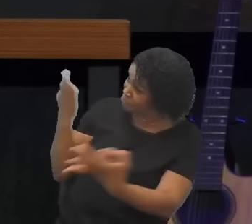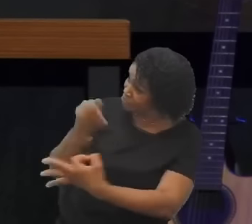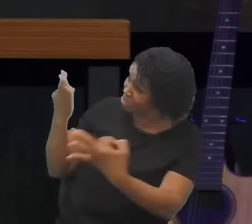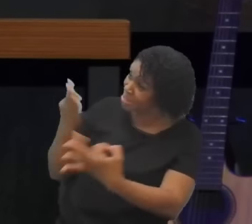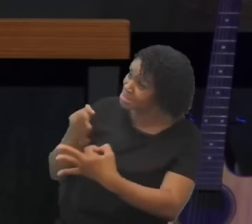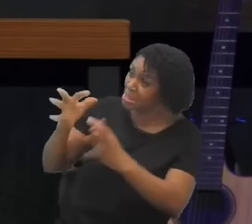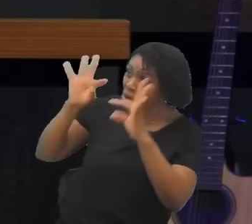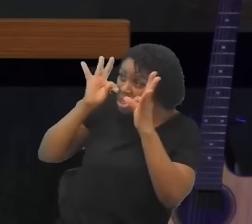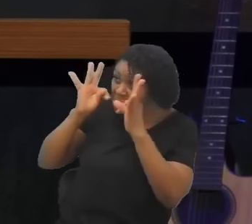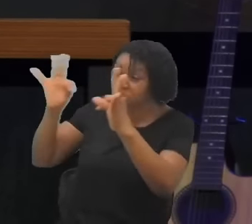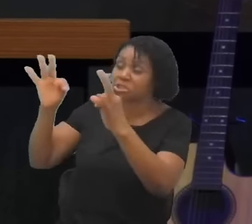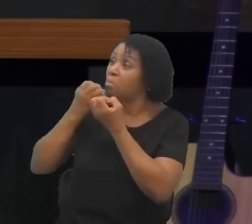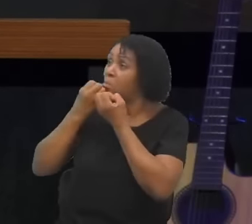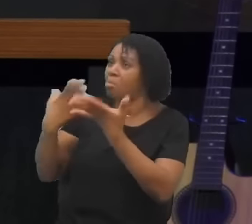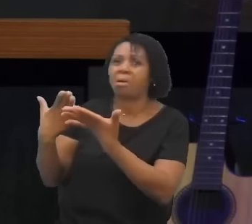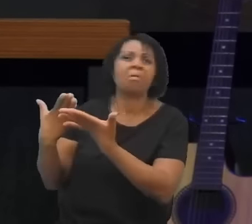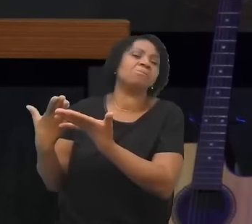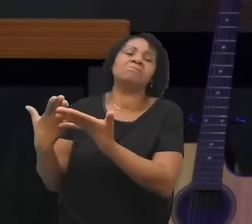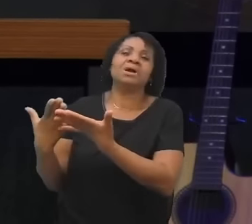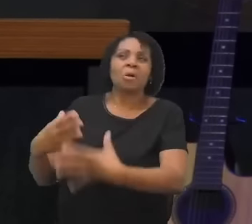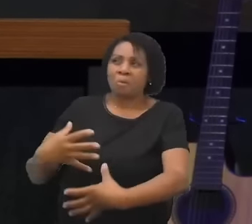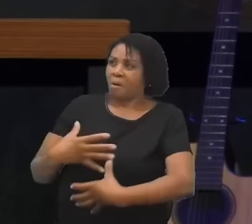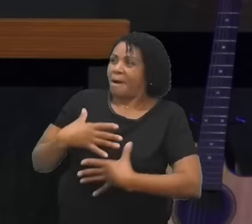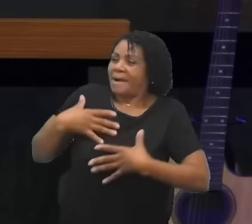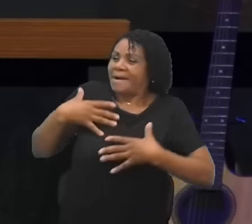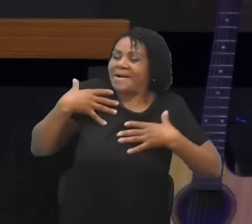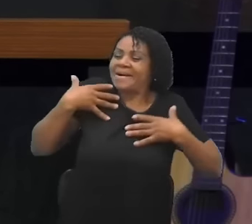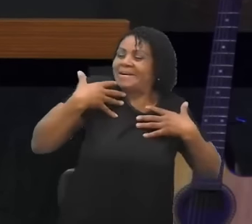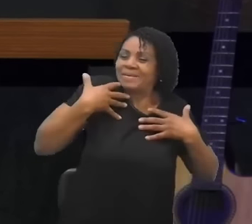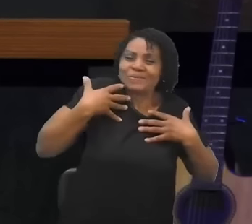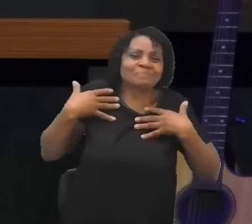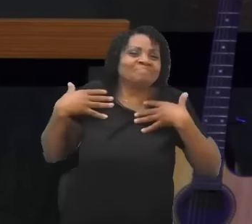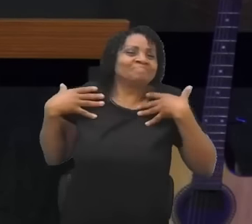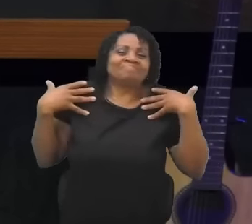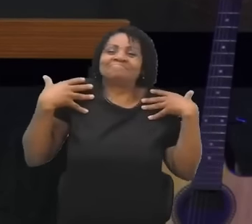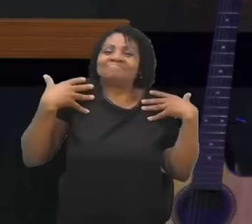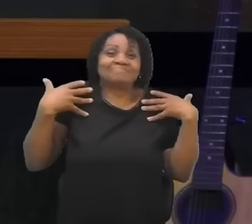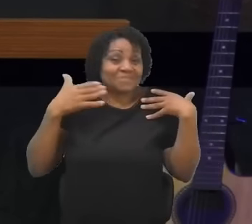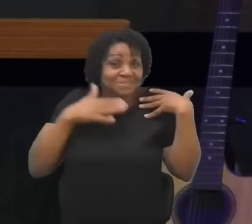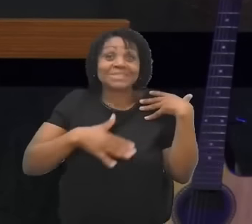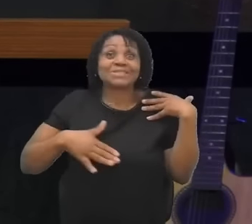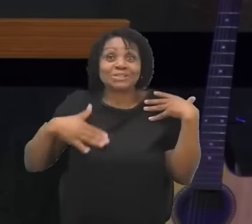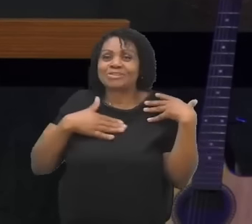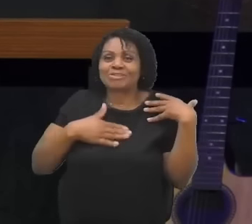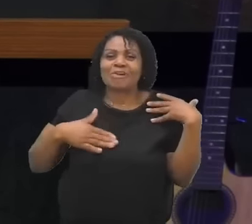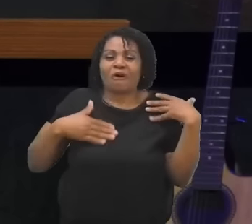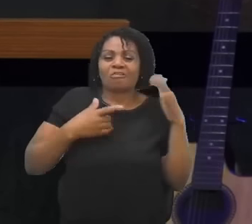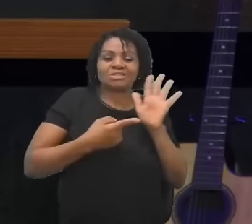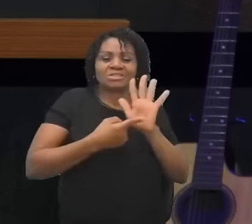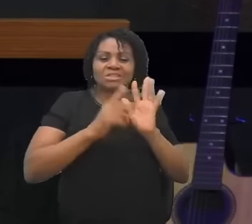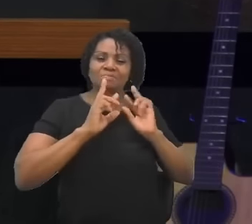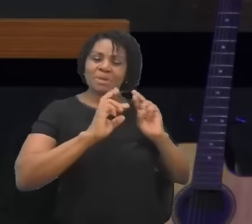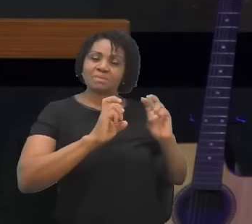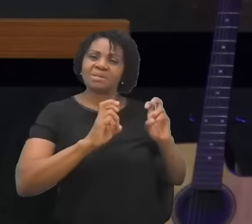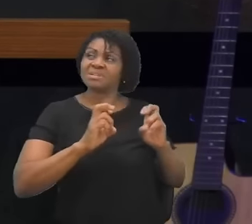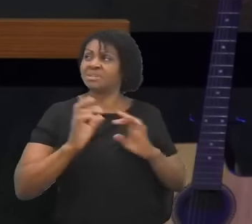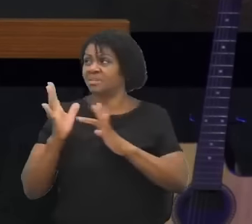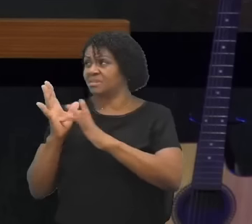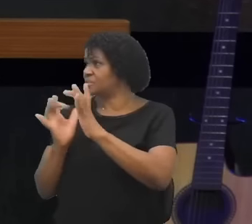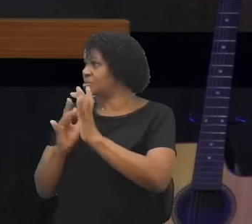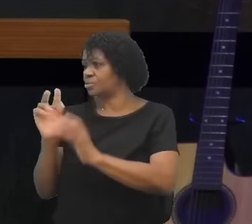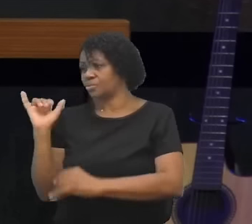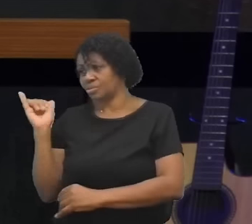grande testemunho. A gente fica todo inflado, né, com essas coisas. A gente gosta de aparecer. Mas Jesus